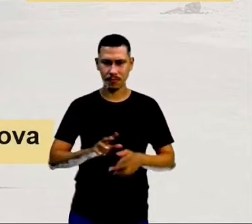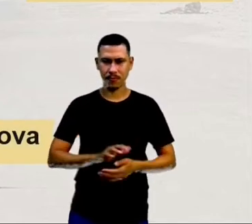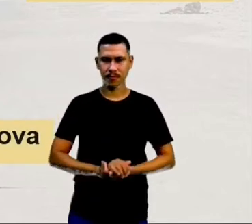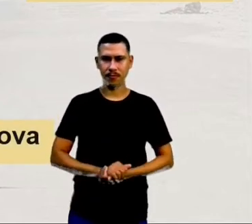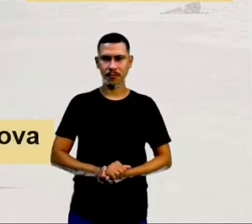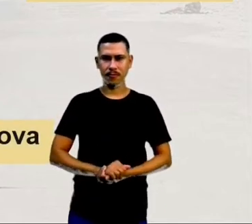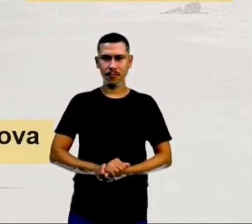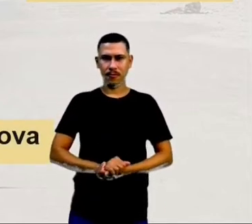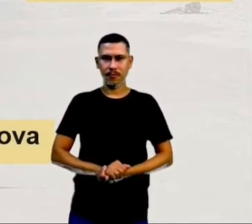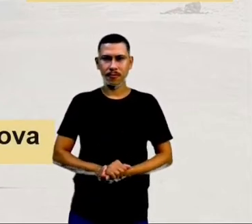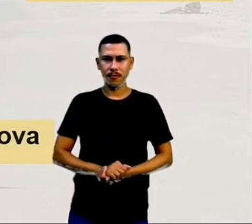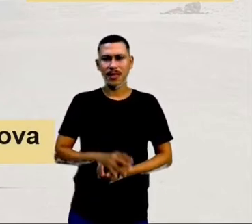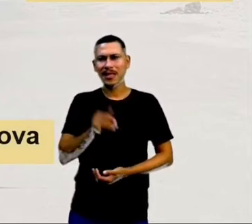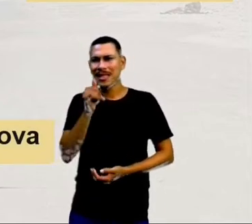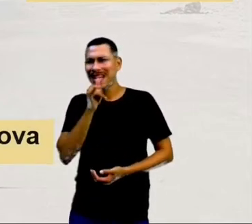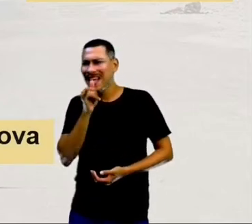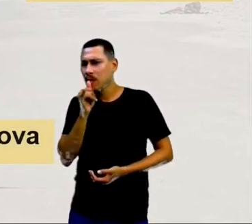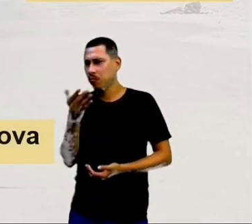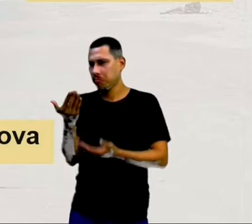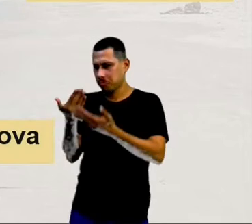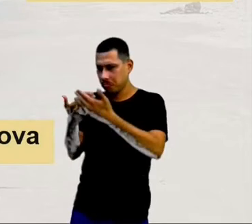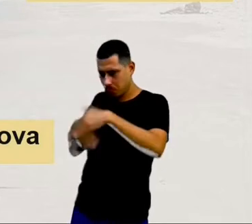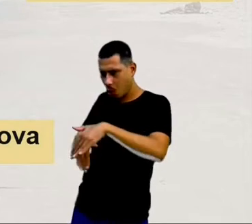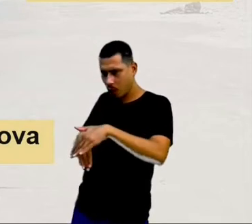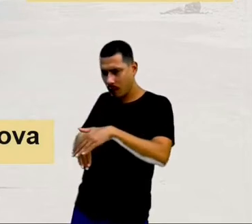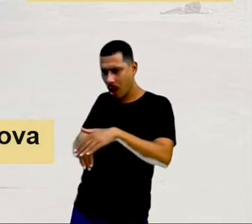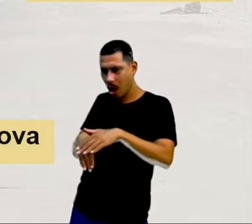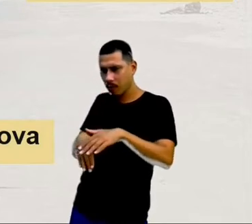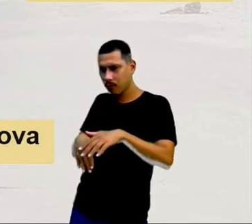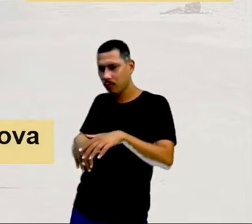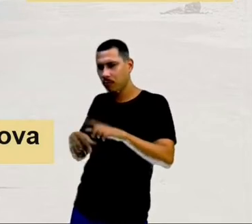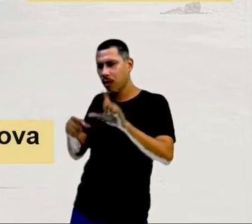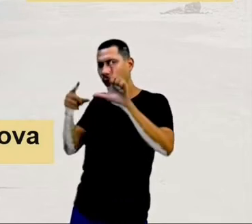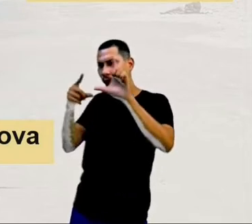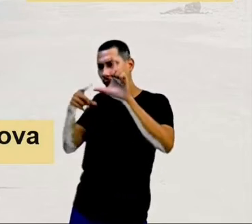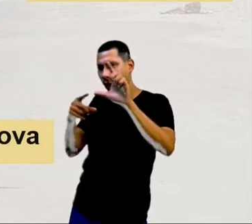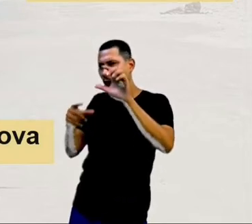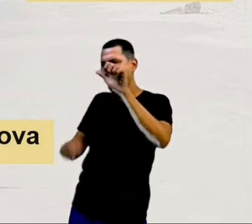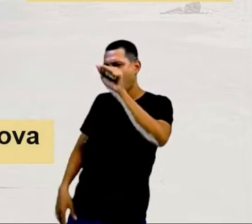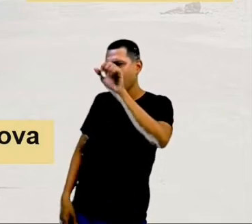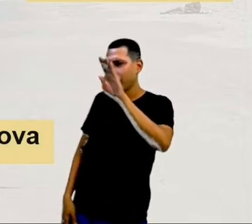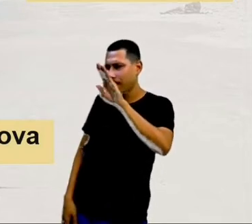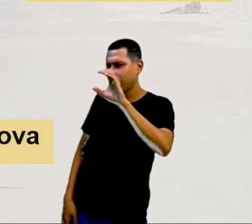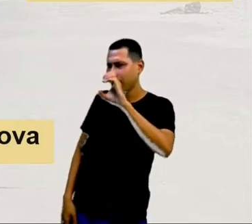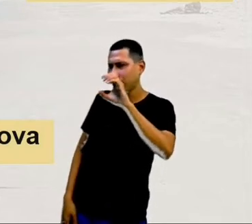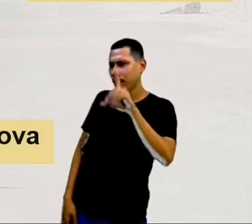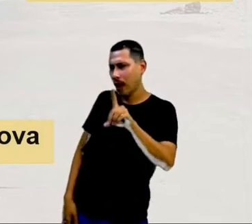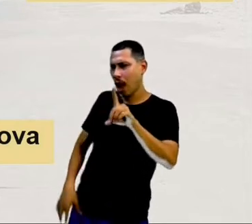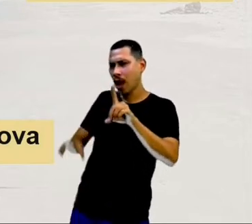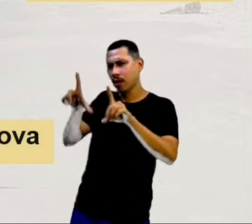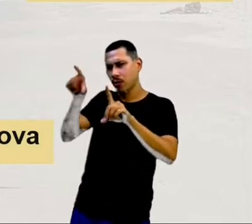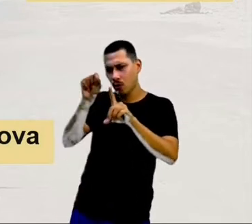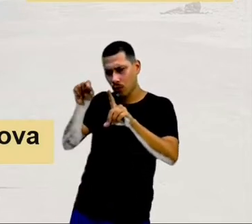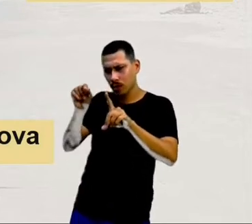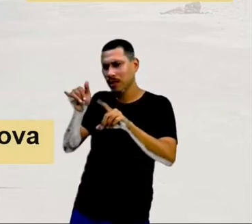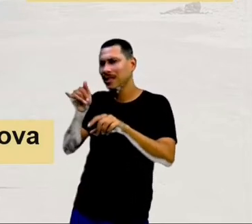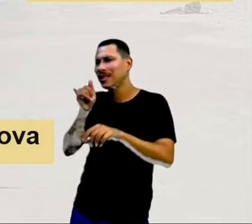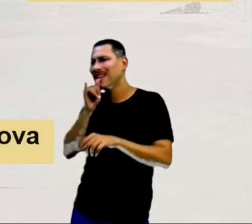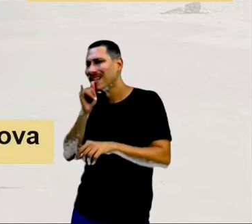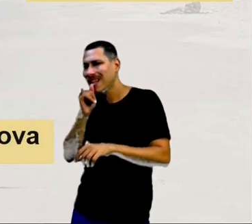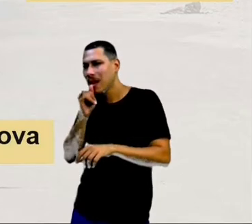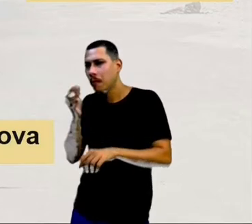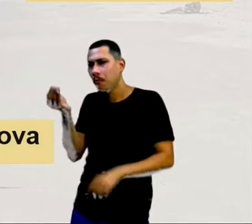Quando a gente vai fazer uma prova que tem alternativas, e a gente tem lá 4 alternativas e lá no meio